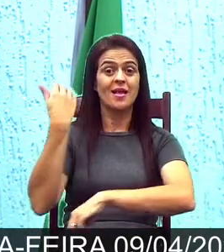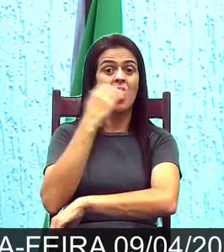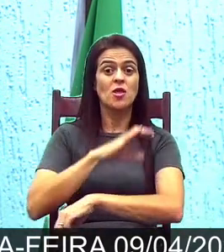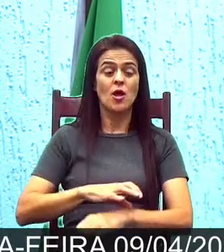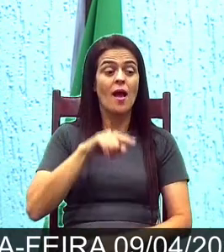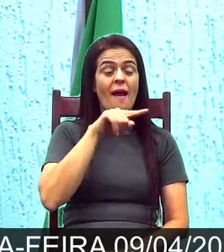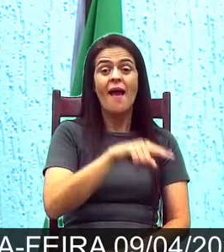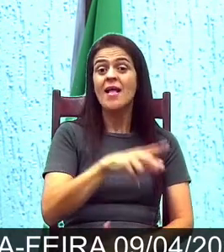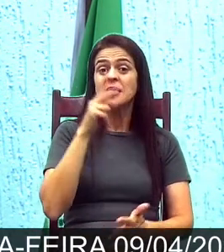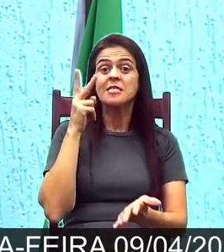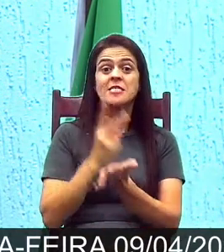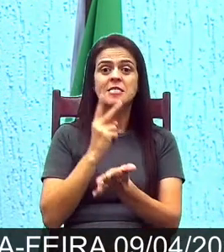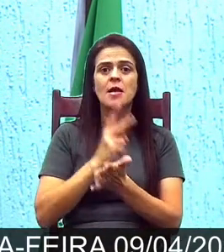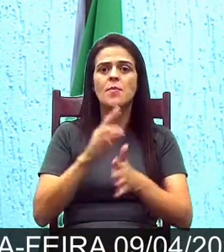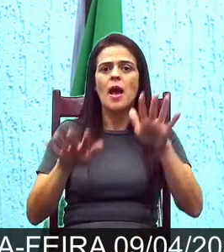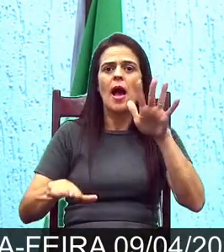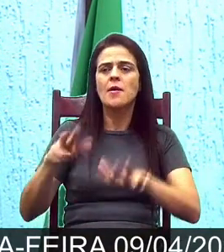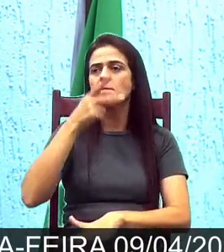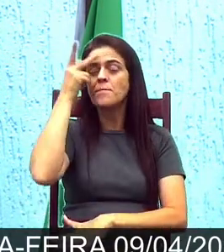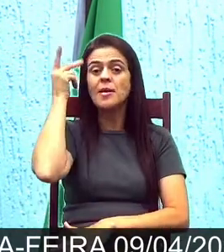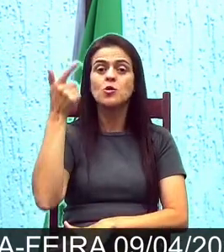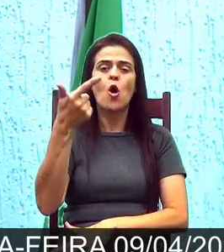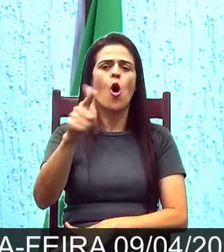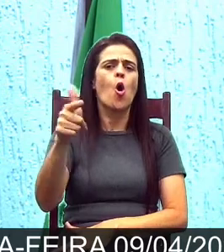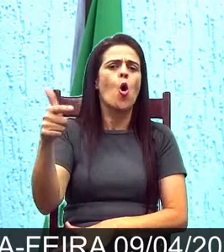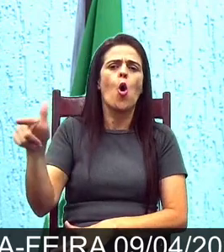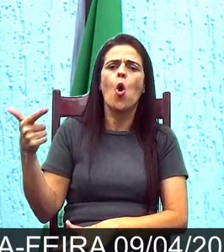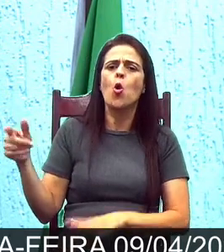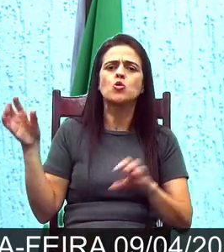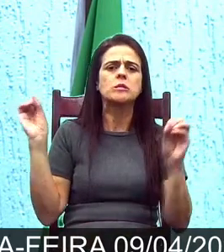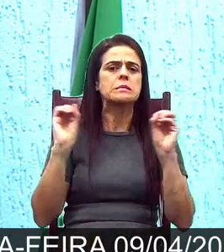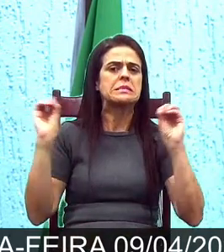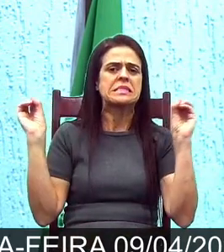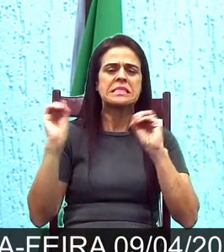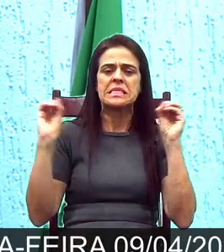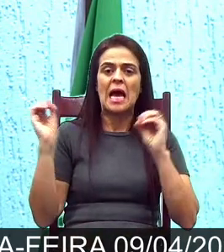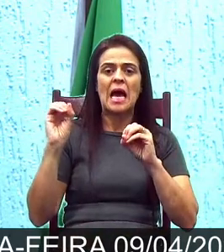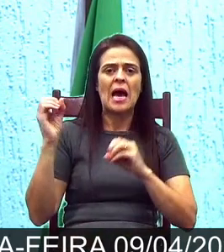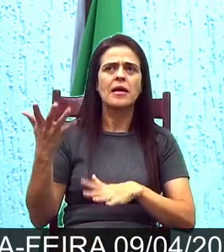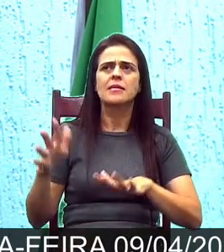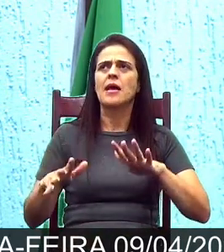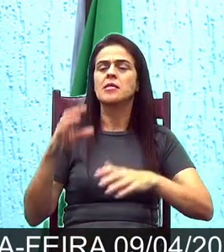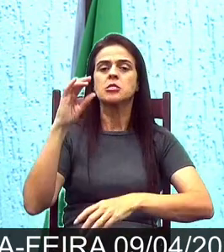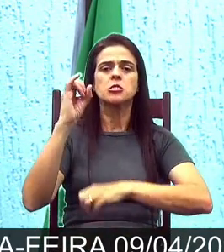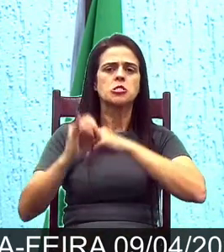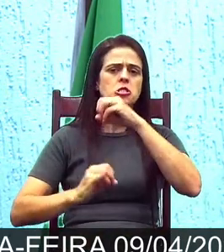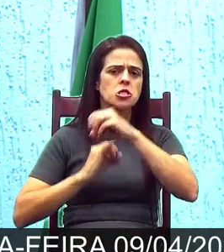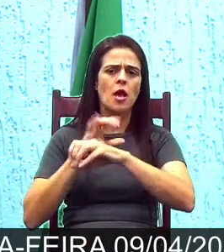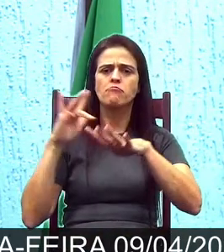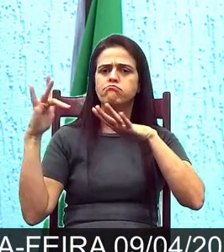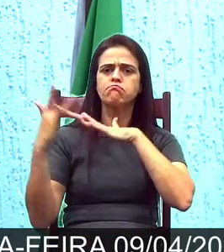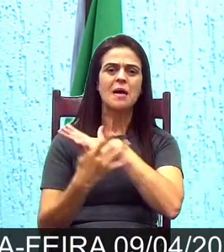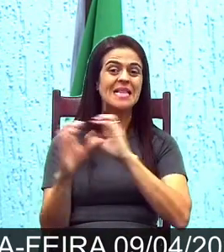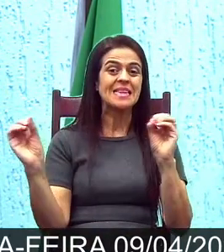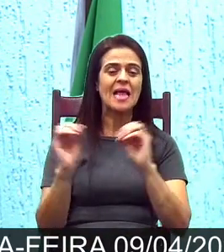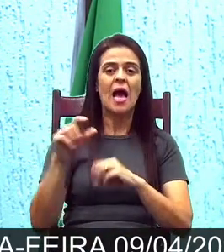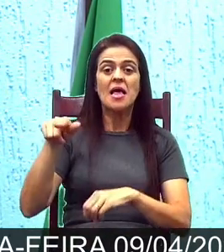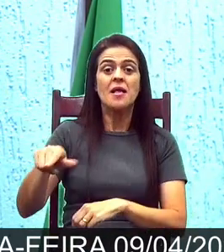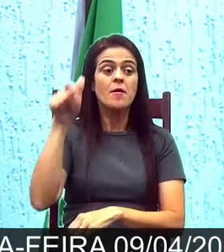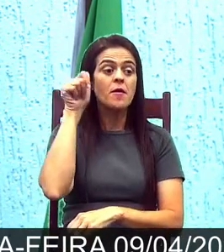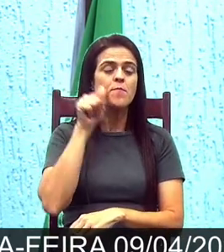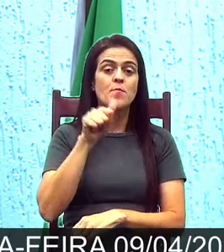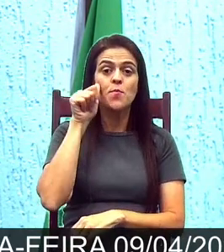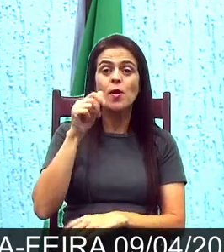a pessoas que em outras ocasiões sequer eram escutadas, seja pelas redes sociais, seja pela